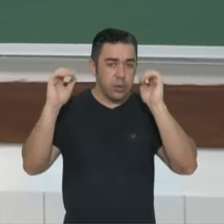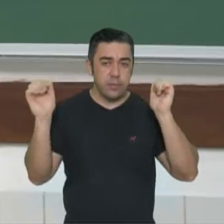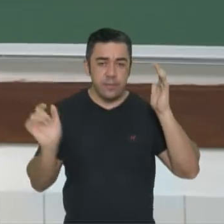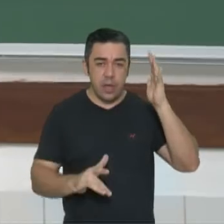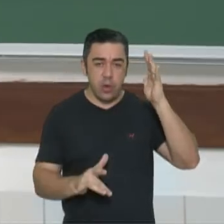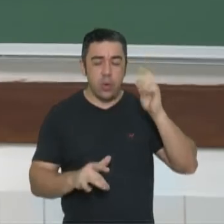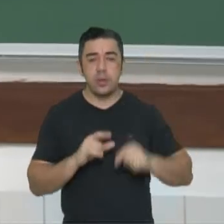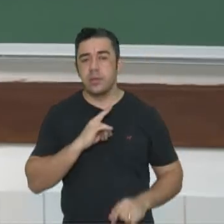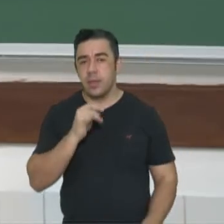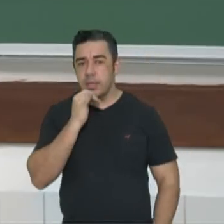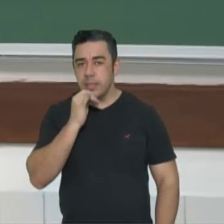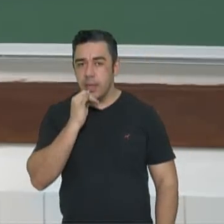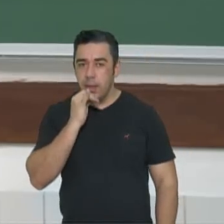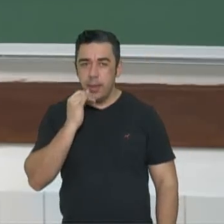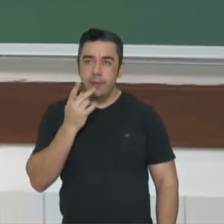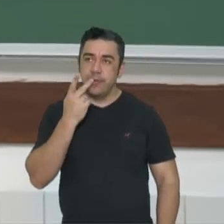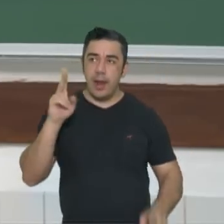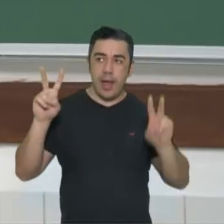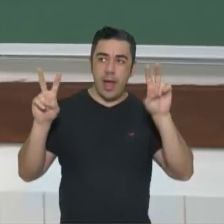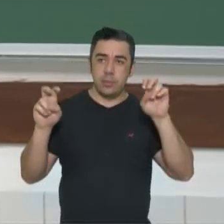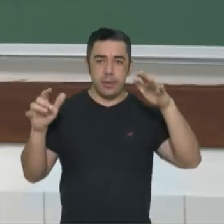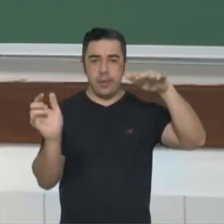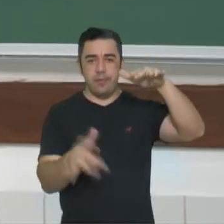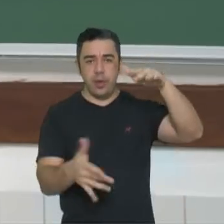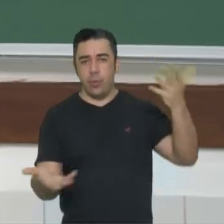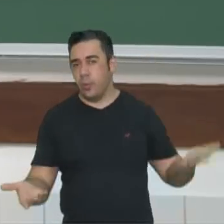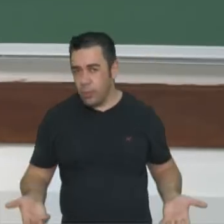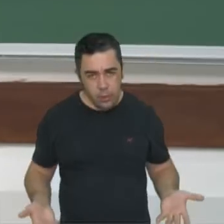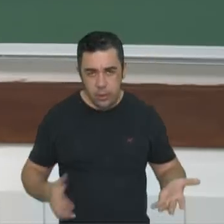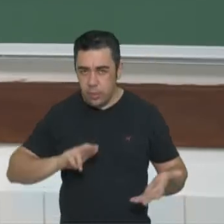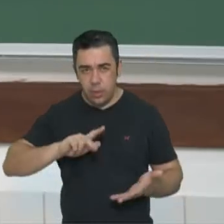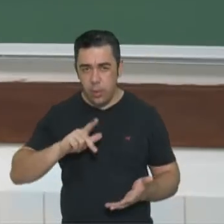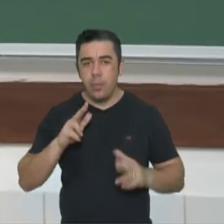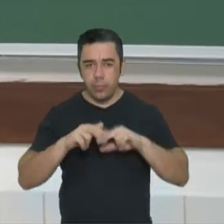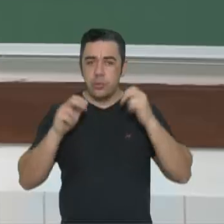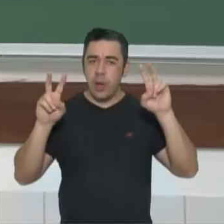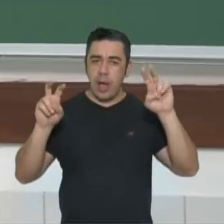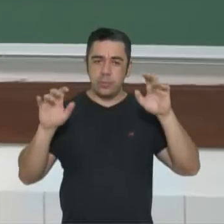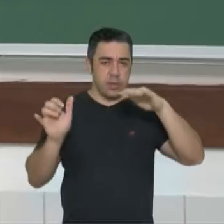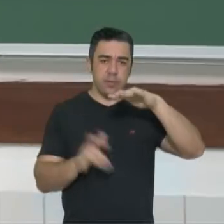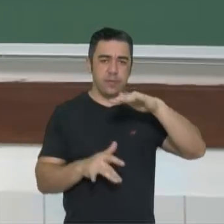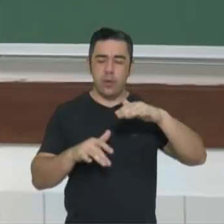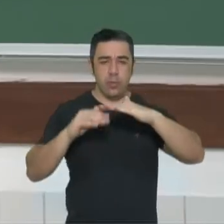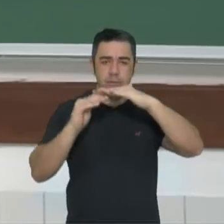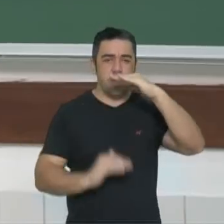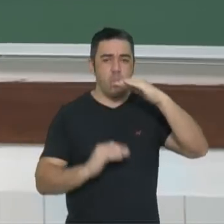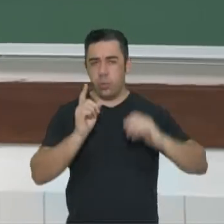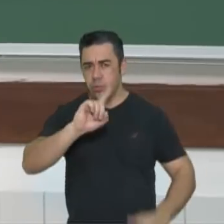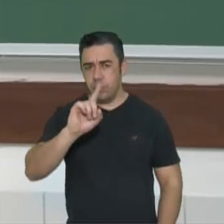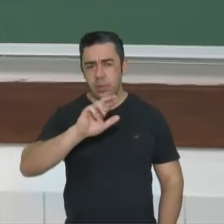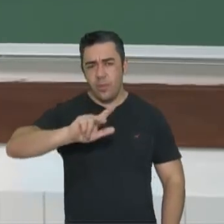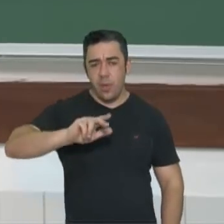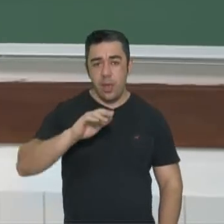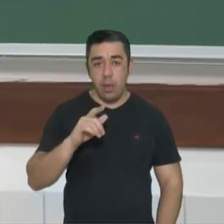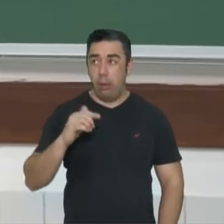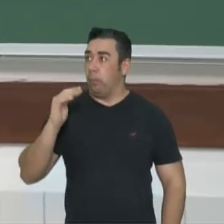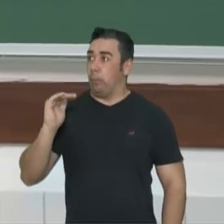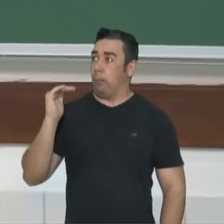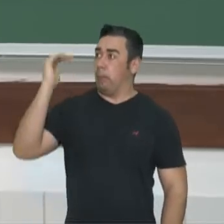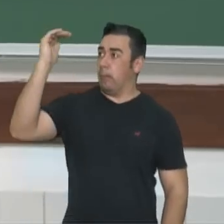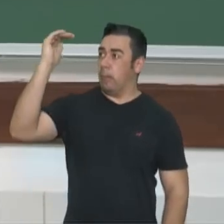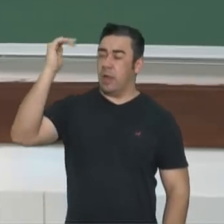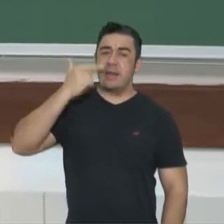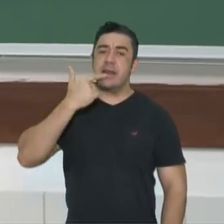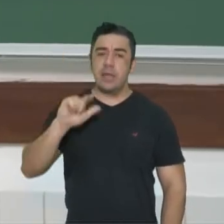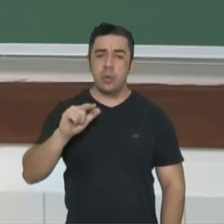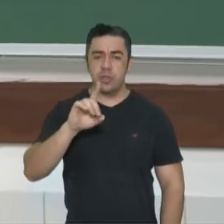detrimento daquelas que se dizem, abre aspas, inferiores. Por isso que eu coloquei entre aspas, porque nenhuma língua é mais importante, e digo língua